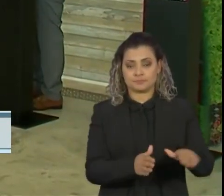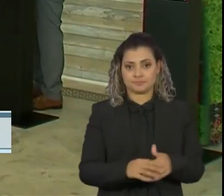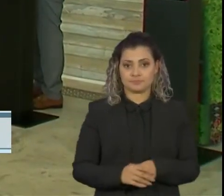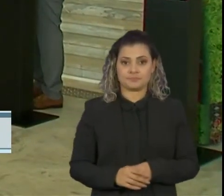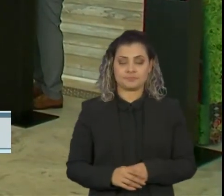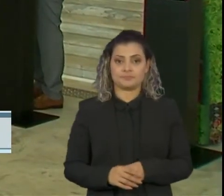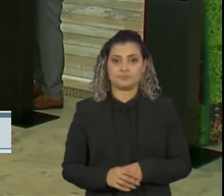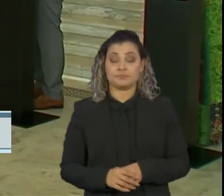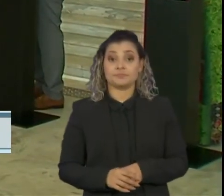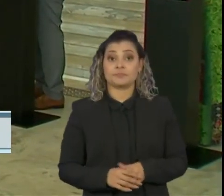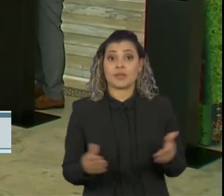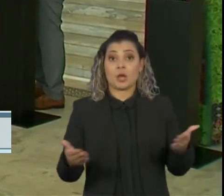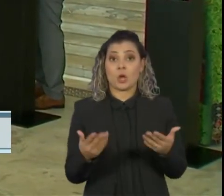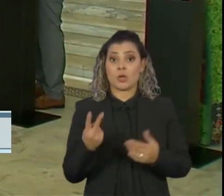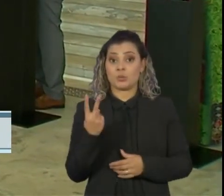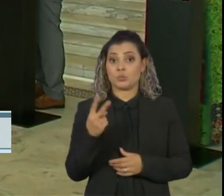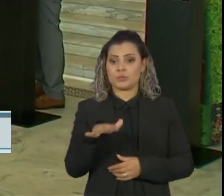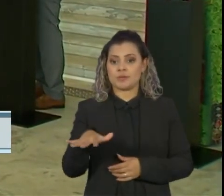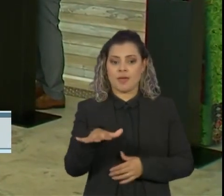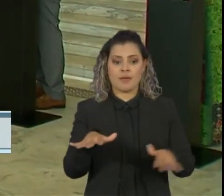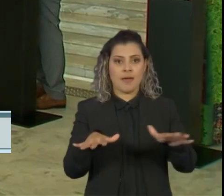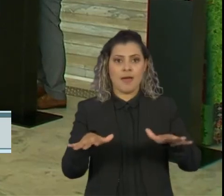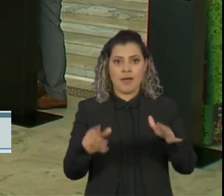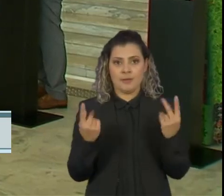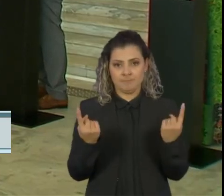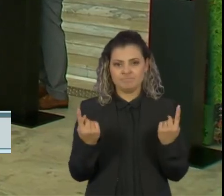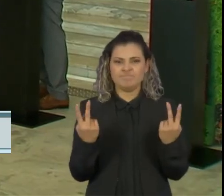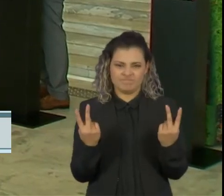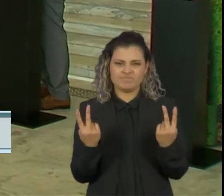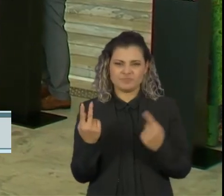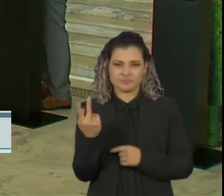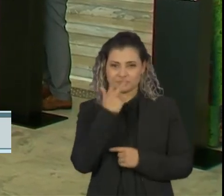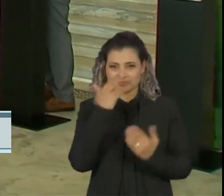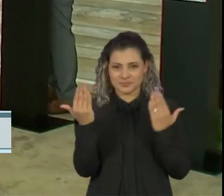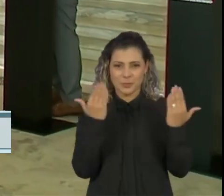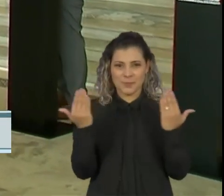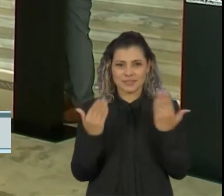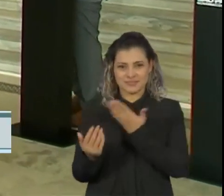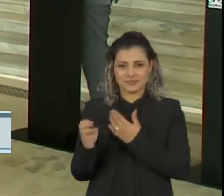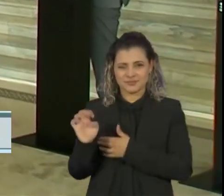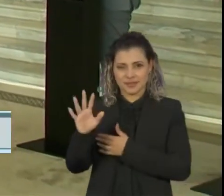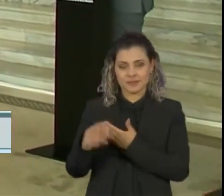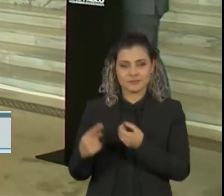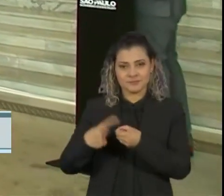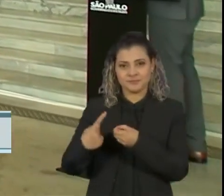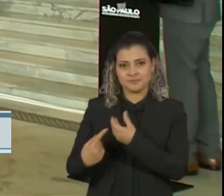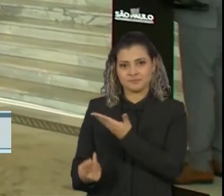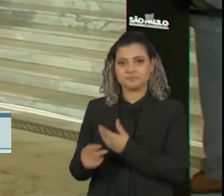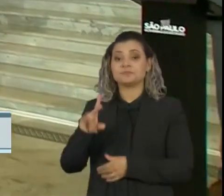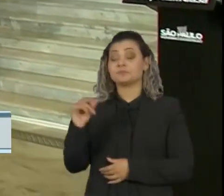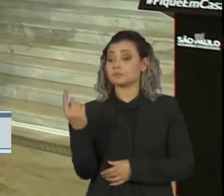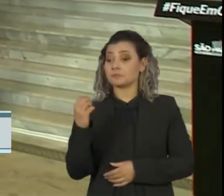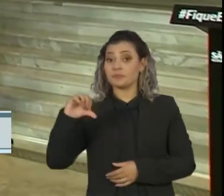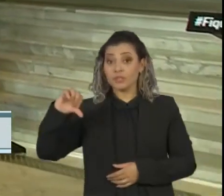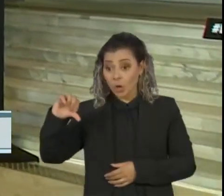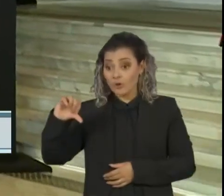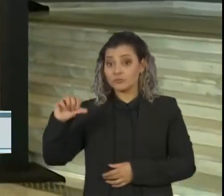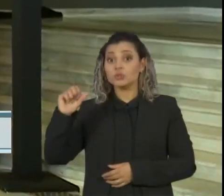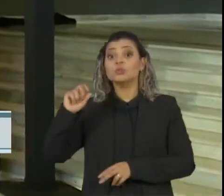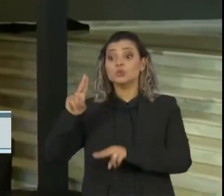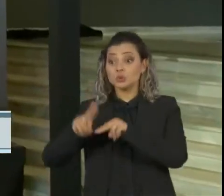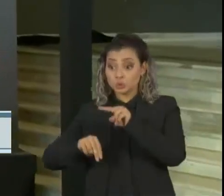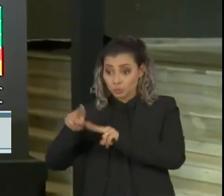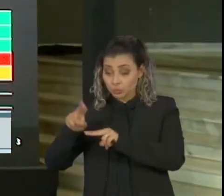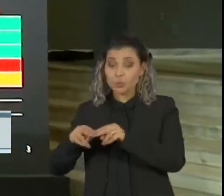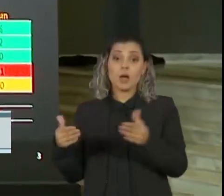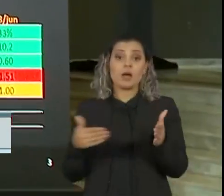Bom, aqui são as duas regiões, nós colocamos aí a comparação com o dia 9 de junho, agora com o dia